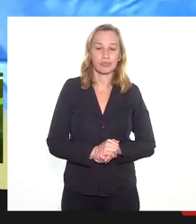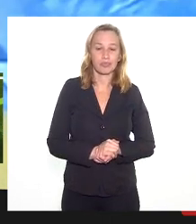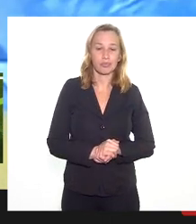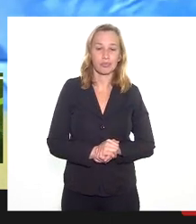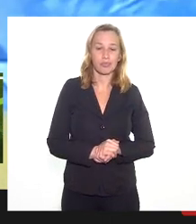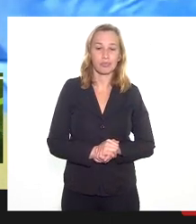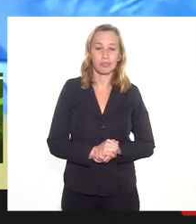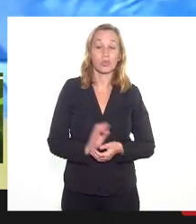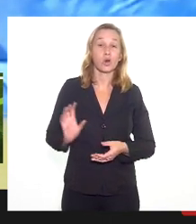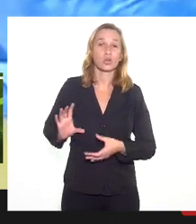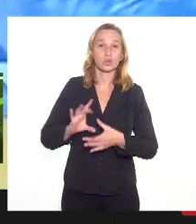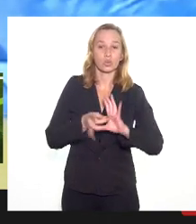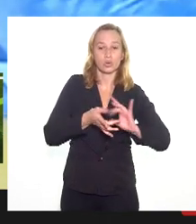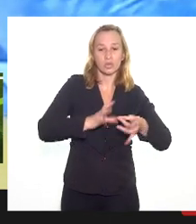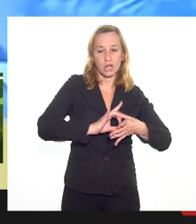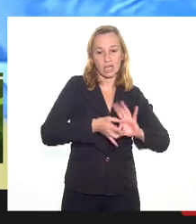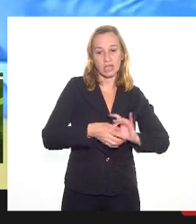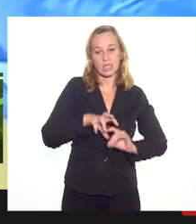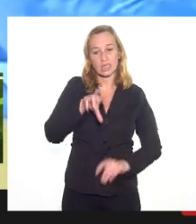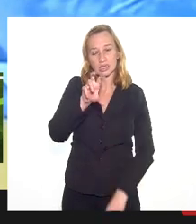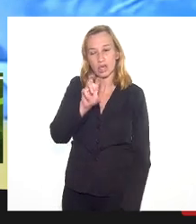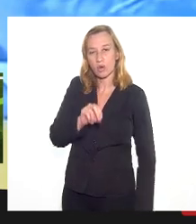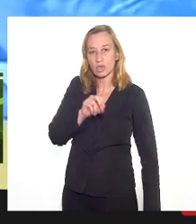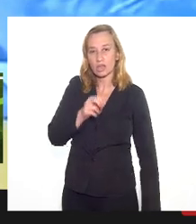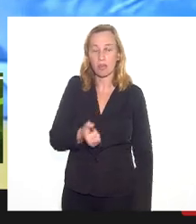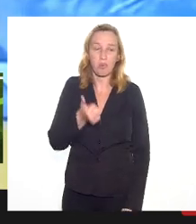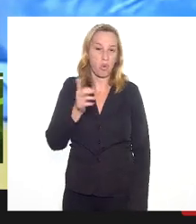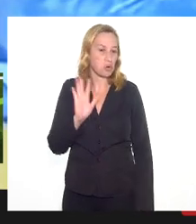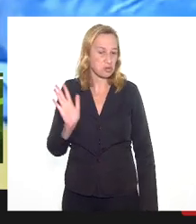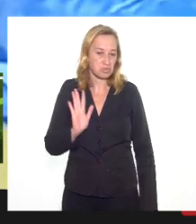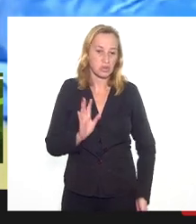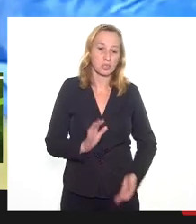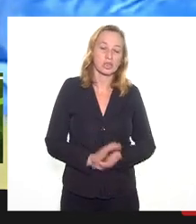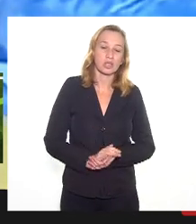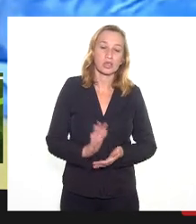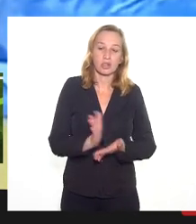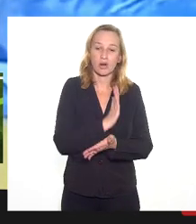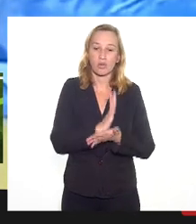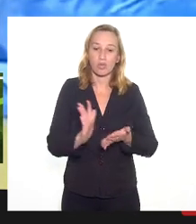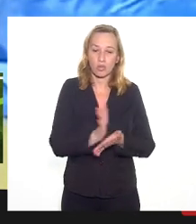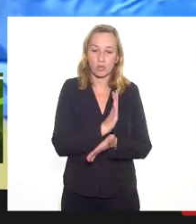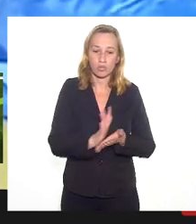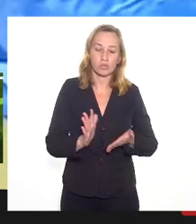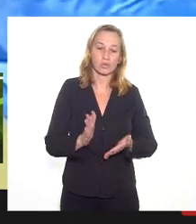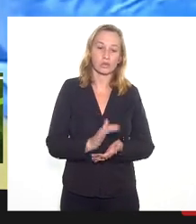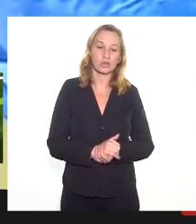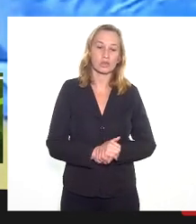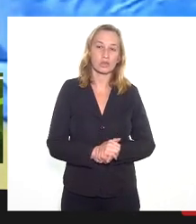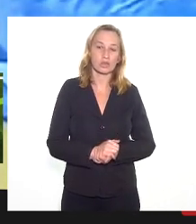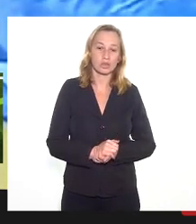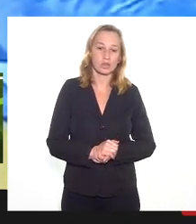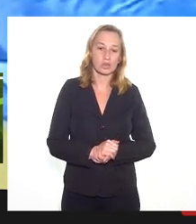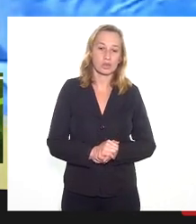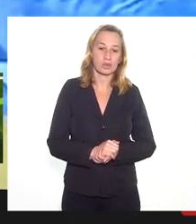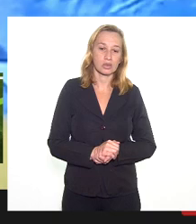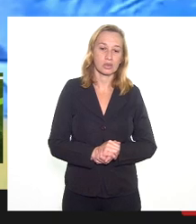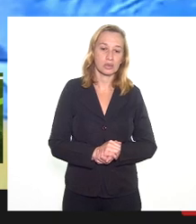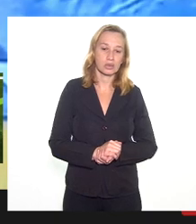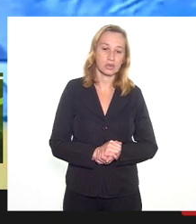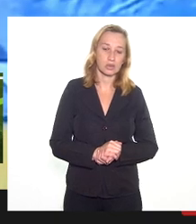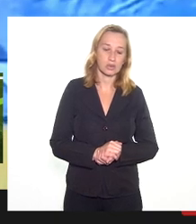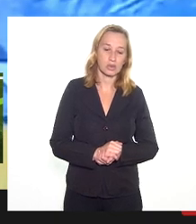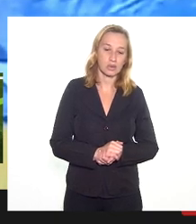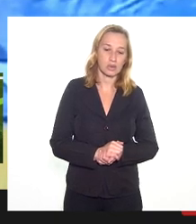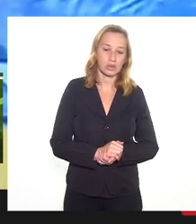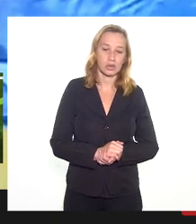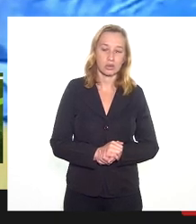Dentro desse contexto, temos 50 e poucas ilhas, ilhotas, algumas ocupadas, para fins militares e outras ocupadas para